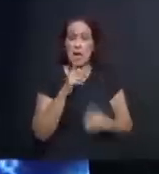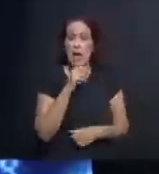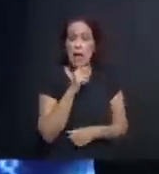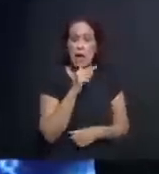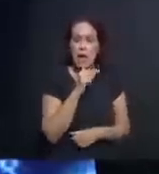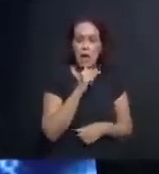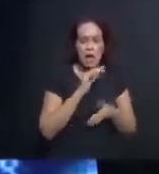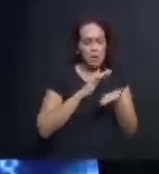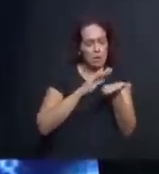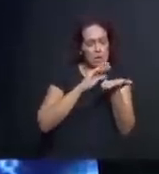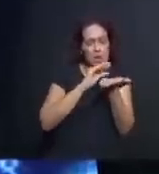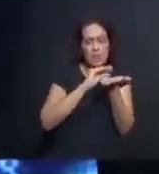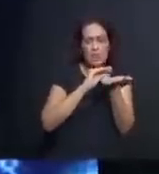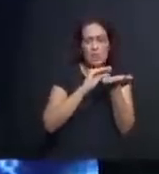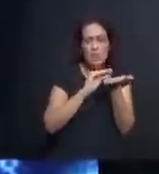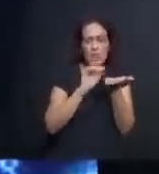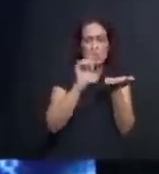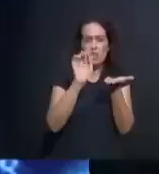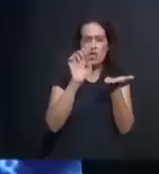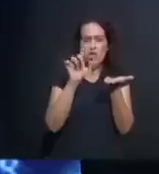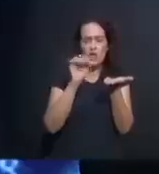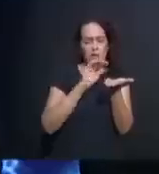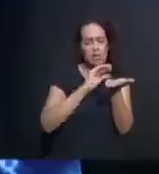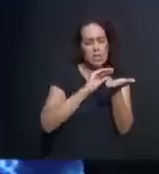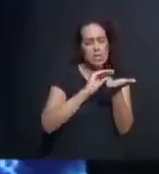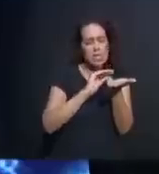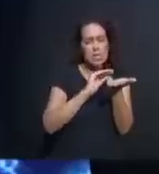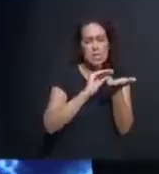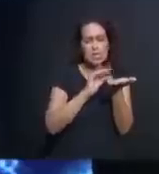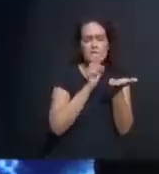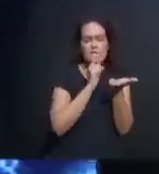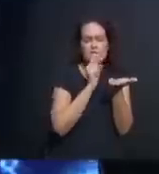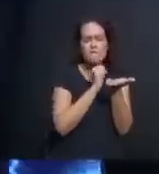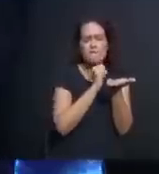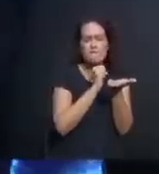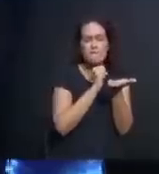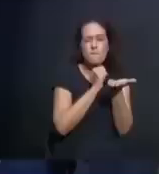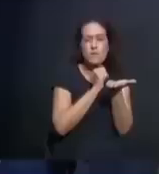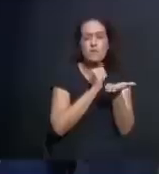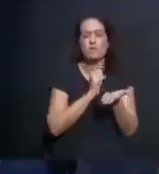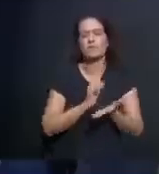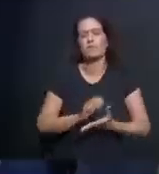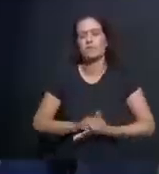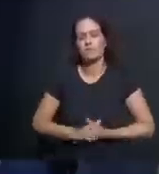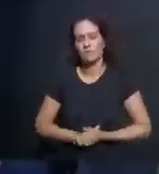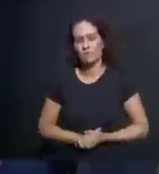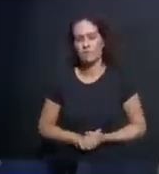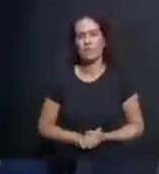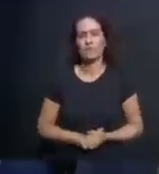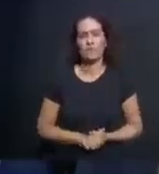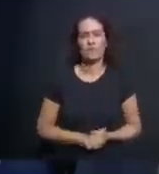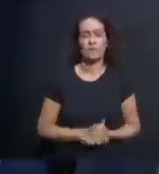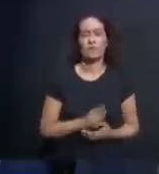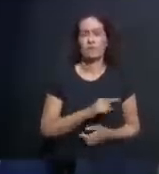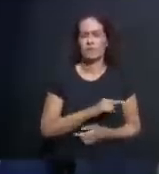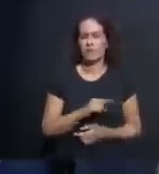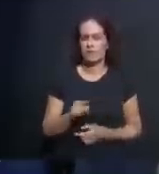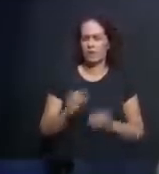gelo por cima. Mas eu tô feliz demais que eu tô tirando. Sabe que dia você fica feliz com sanguessuga,